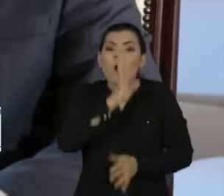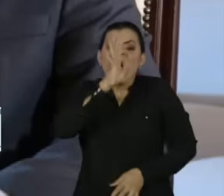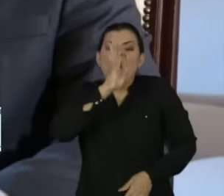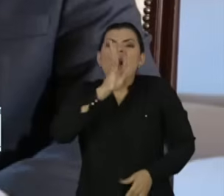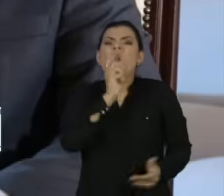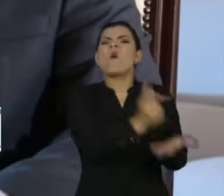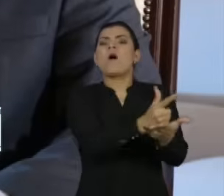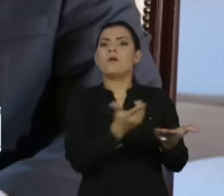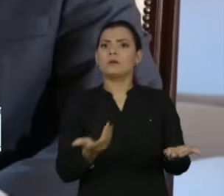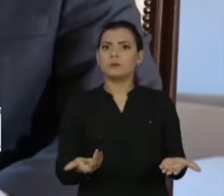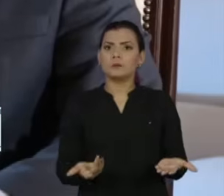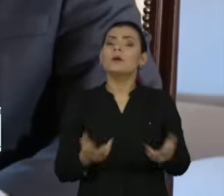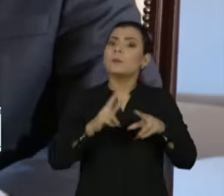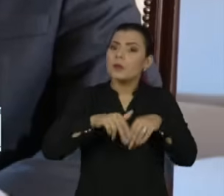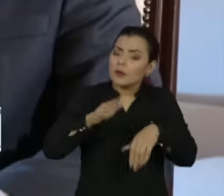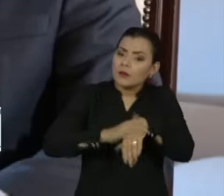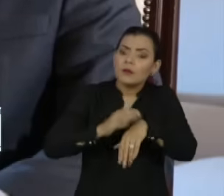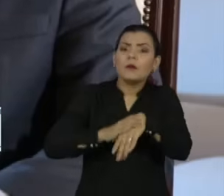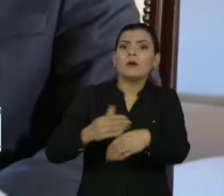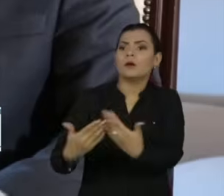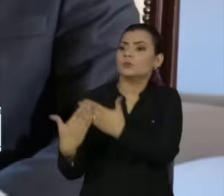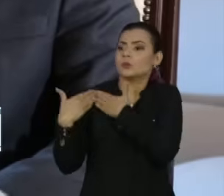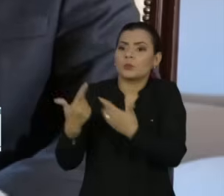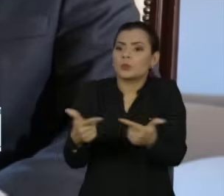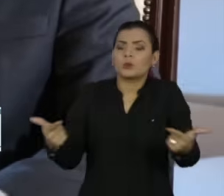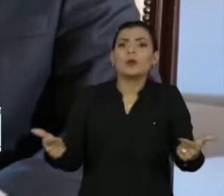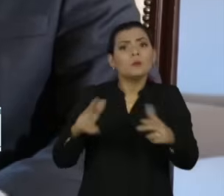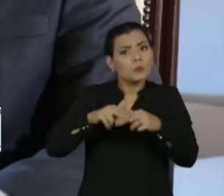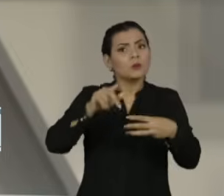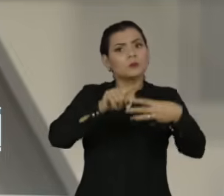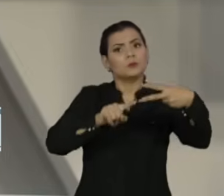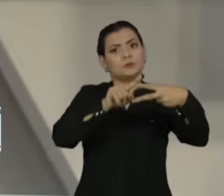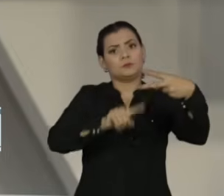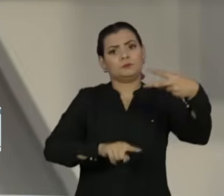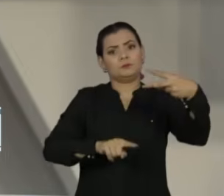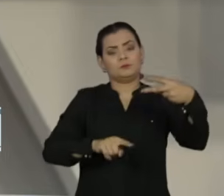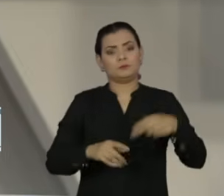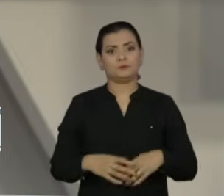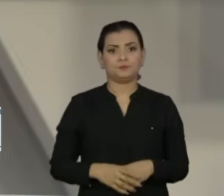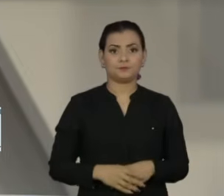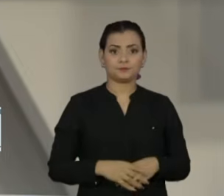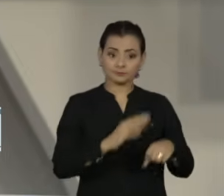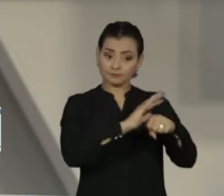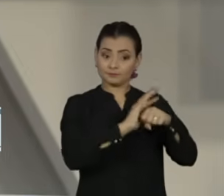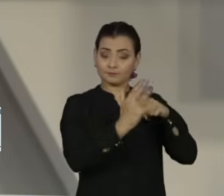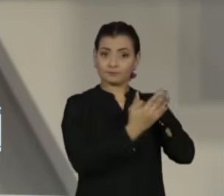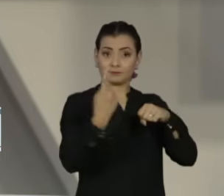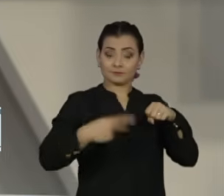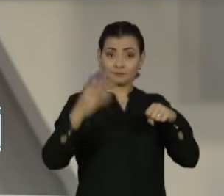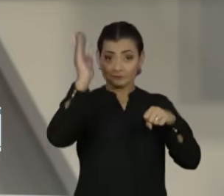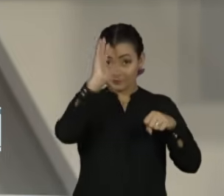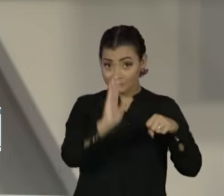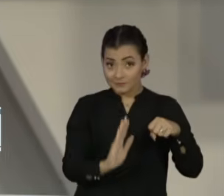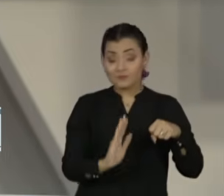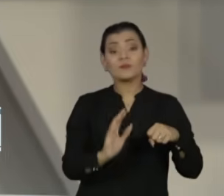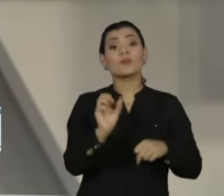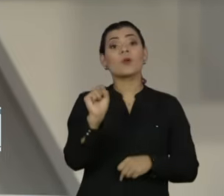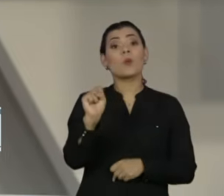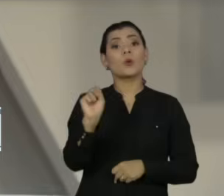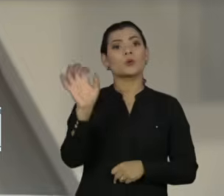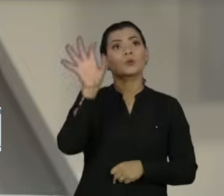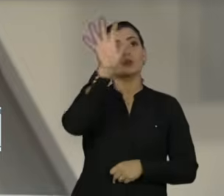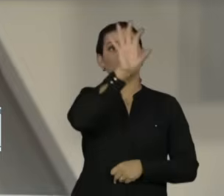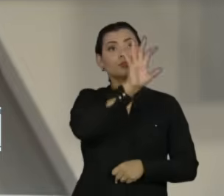A defesa nega a responsabilidade do governador nos dois processos. O coronavírus no Brasil, 8 estados